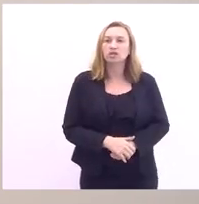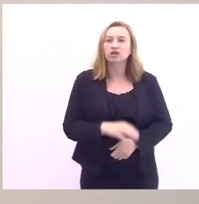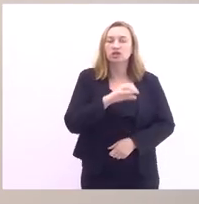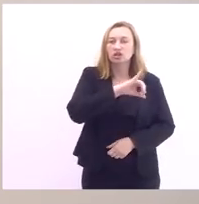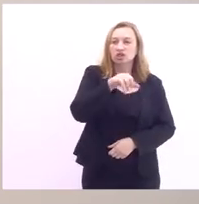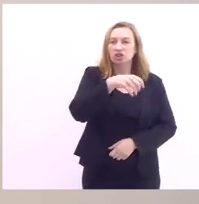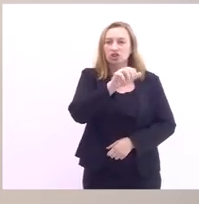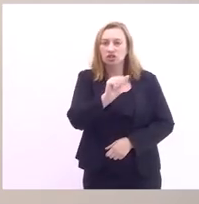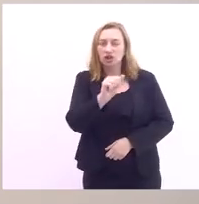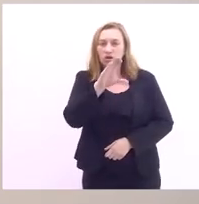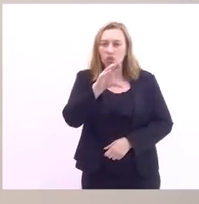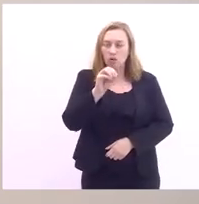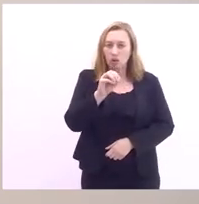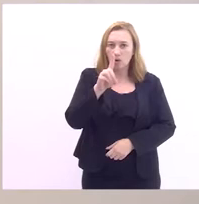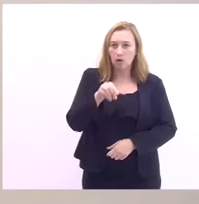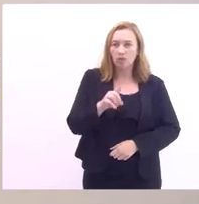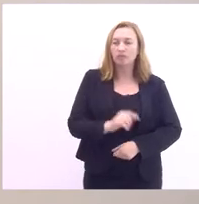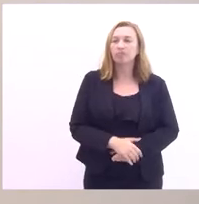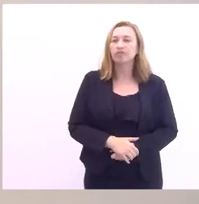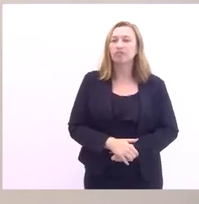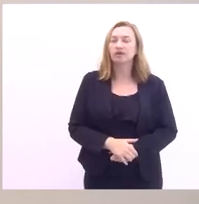Jacó.